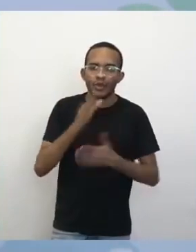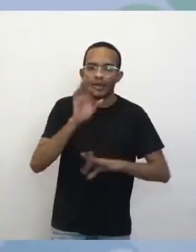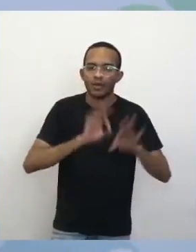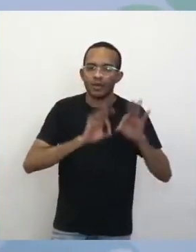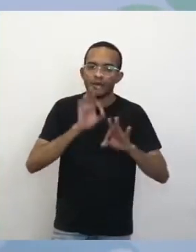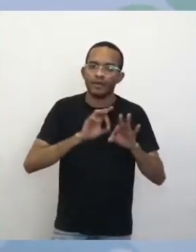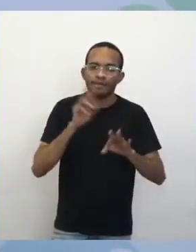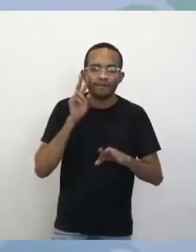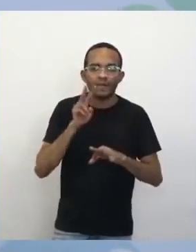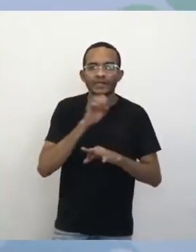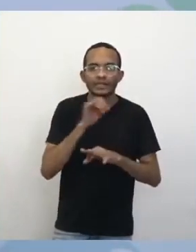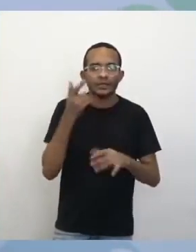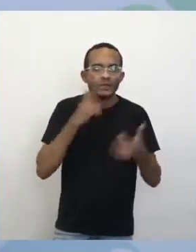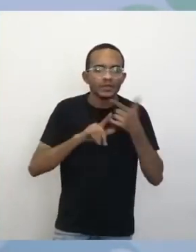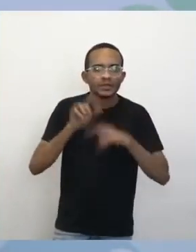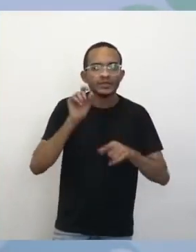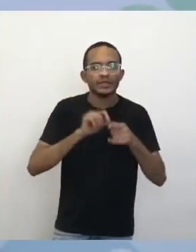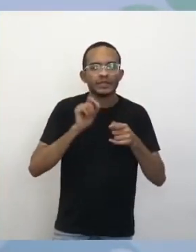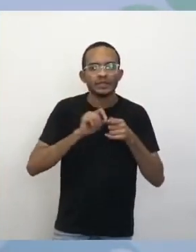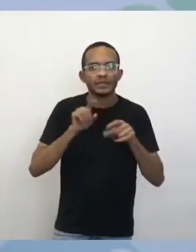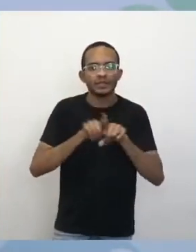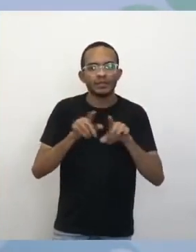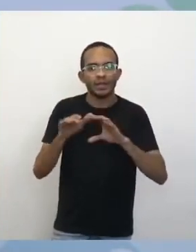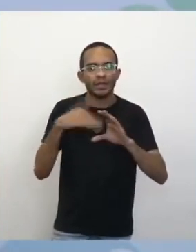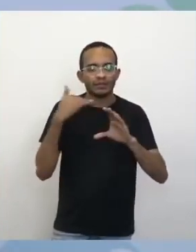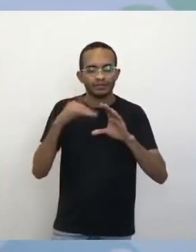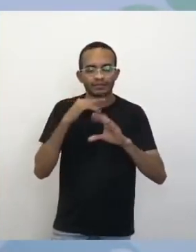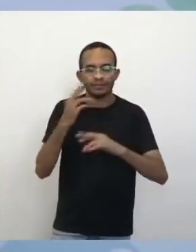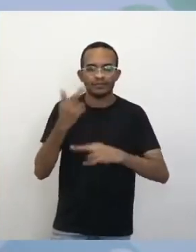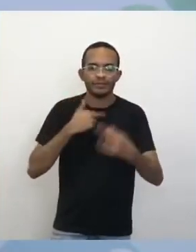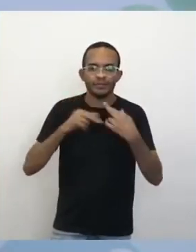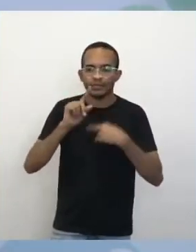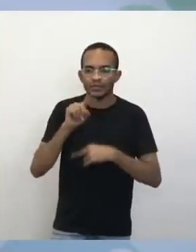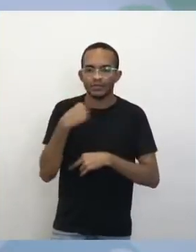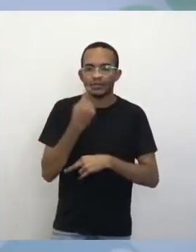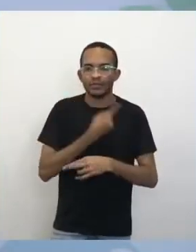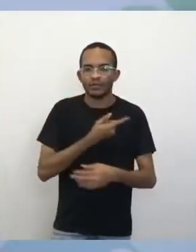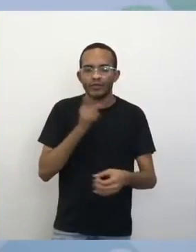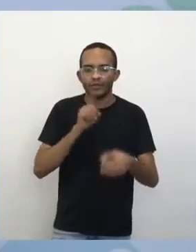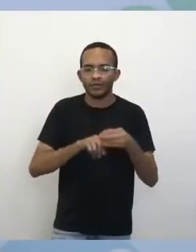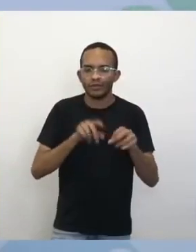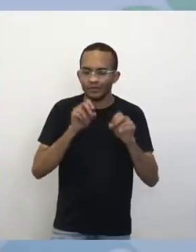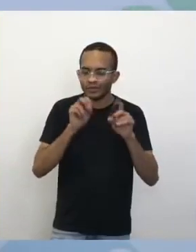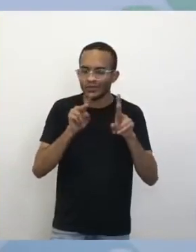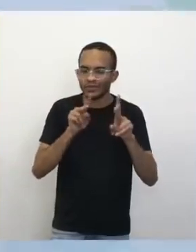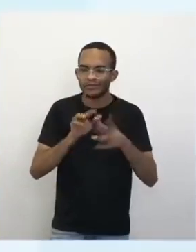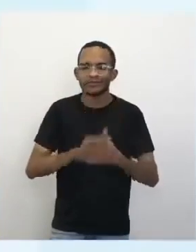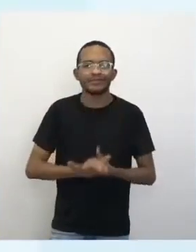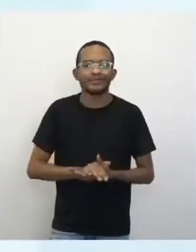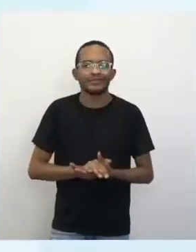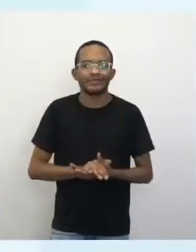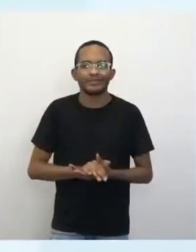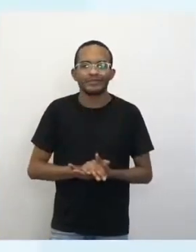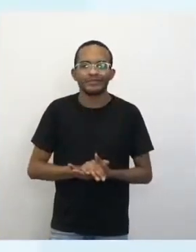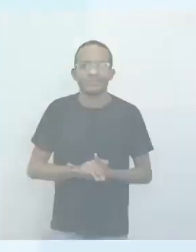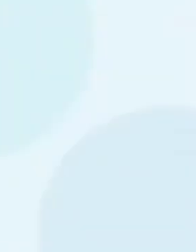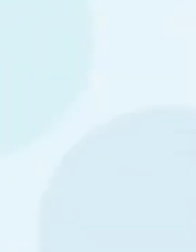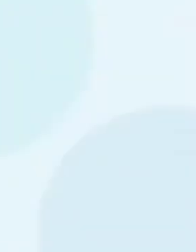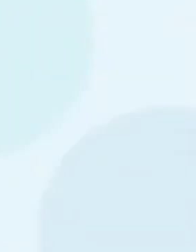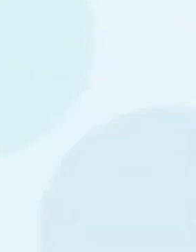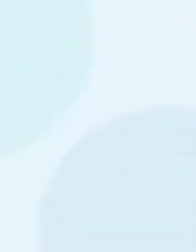montar e ver se eles estão conseguindo fazer e se conseguir mandar alguma resposta. E a gente já volta para você corrigir, tá bom? Já voltamos.